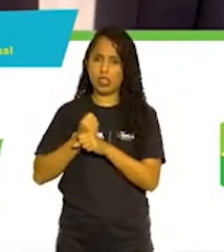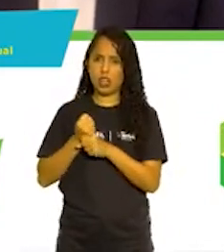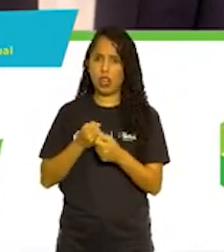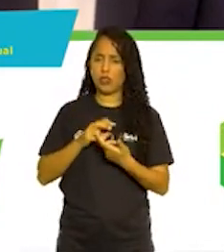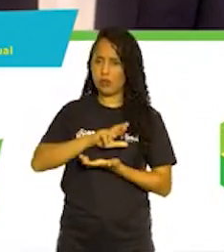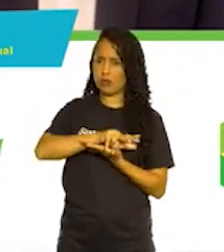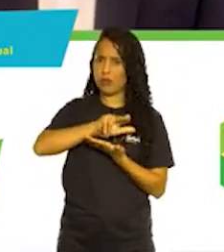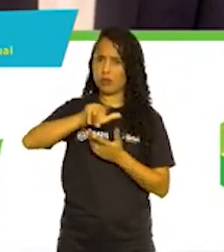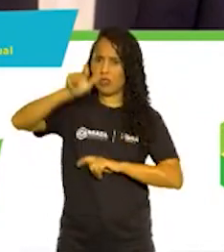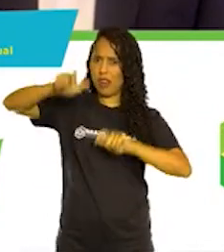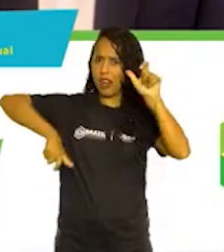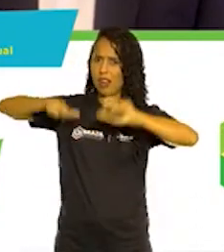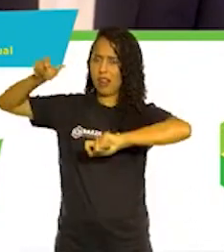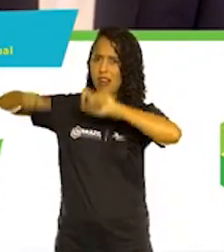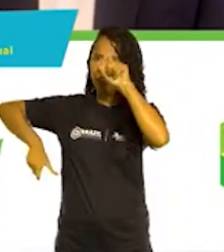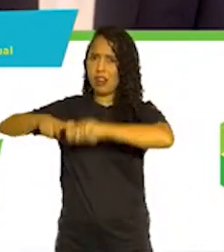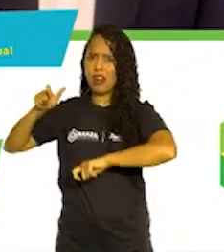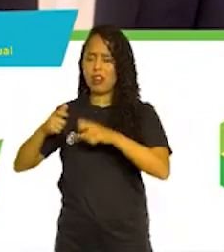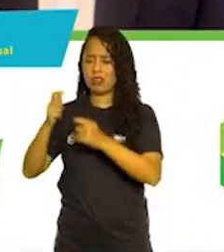inclusive o PB,